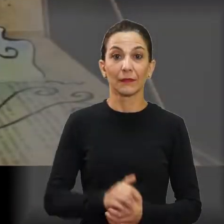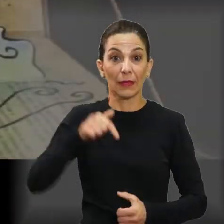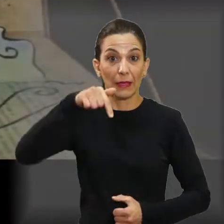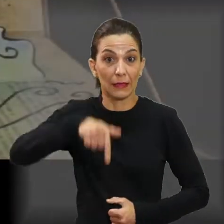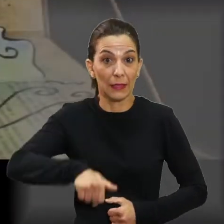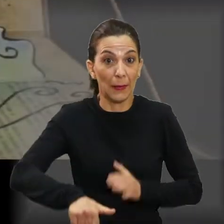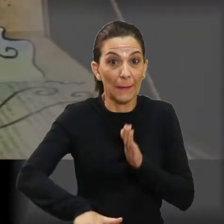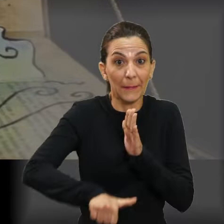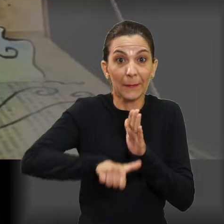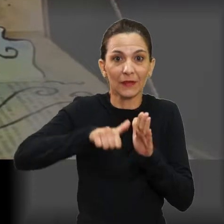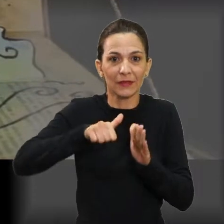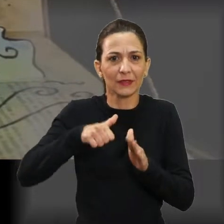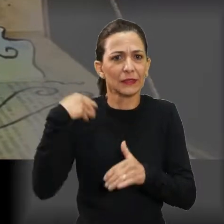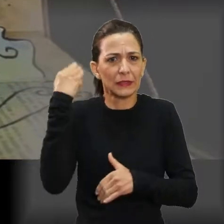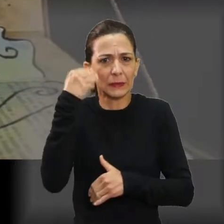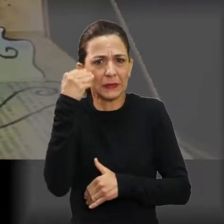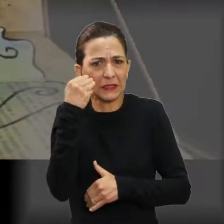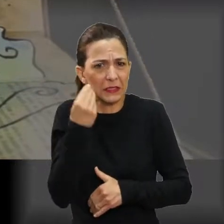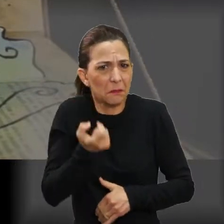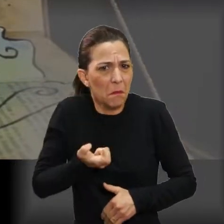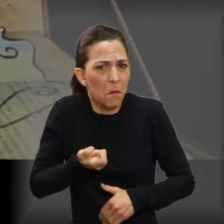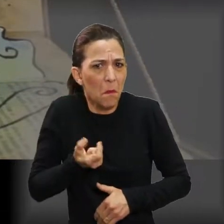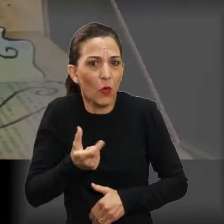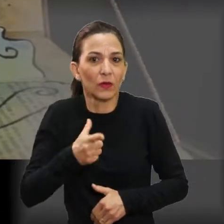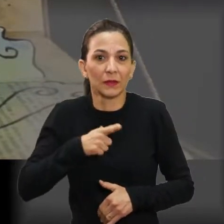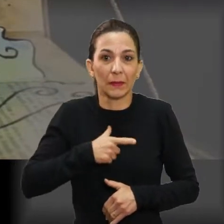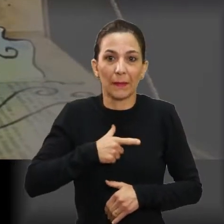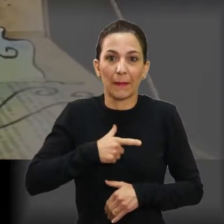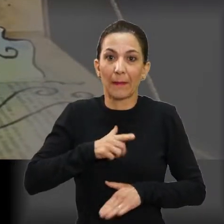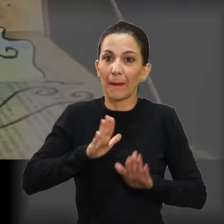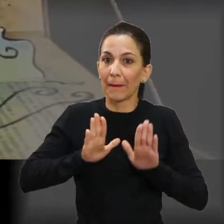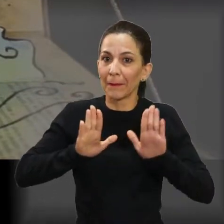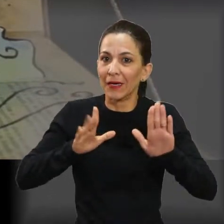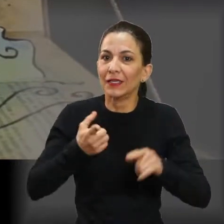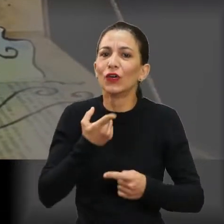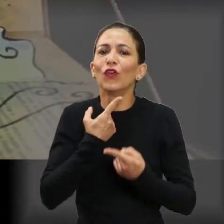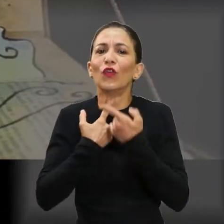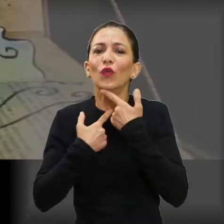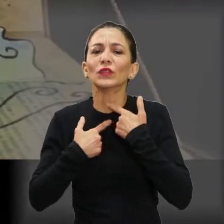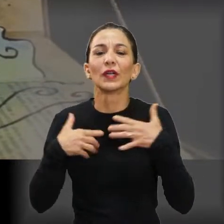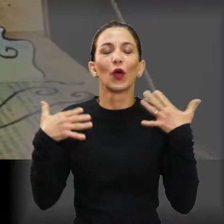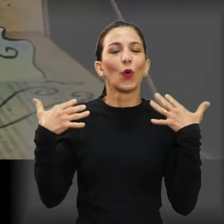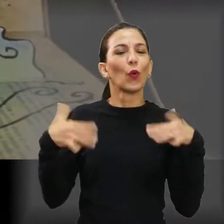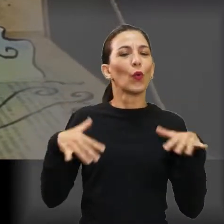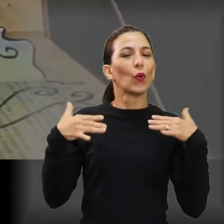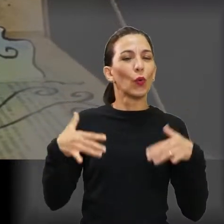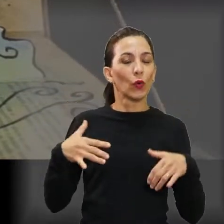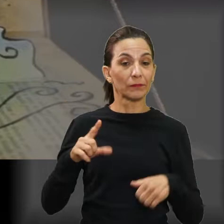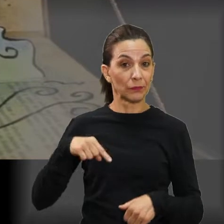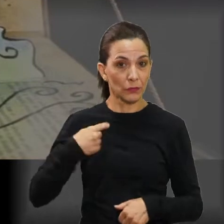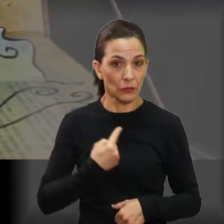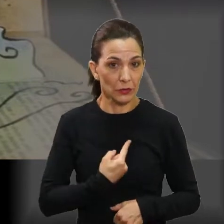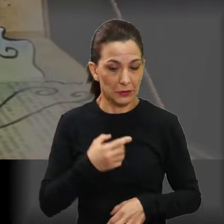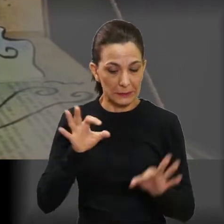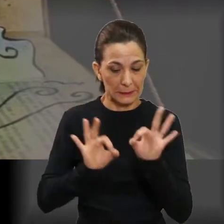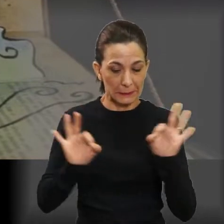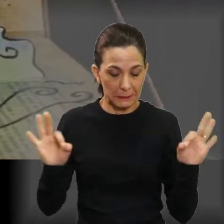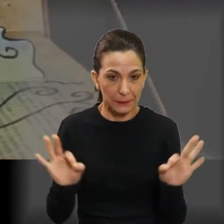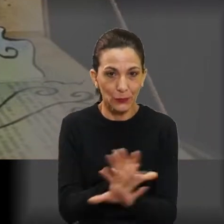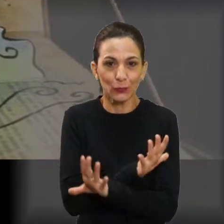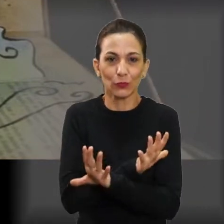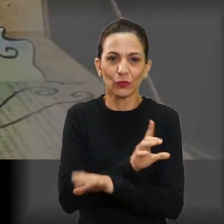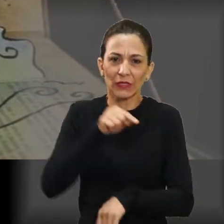Ainda somos marinheiros de primeira viagem, mas o que nos falta em experiência, nos sobra em vontade. Estamos